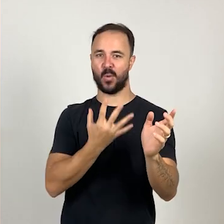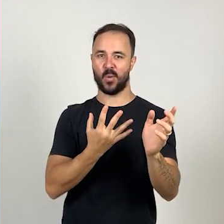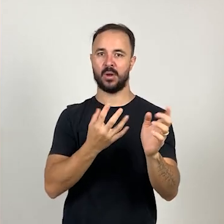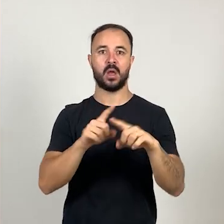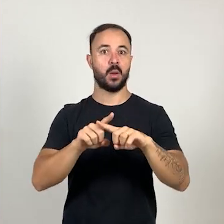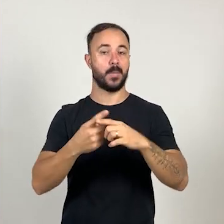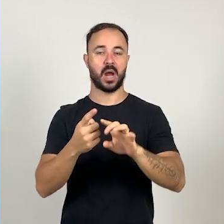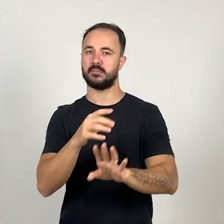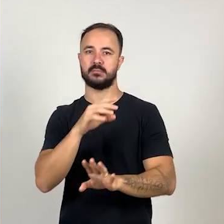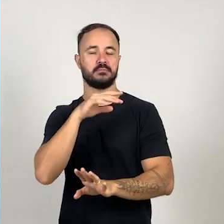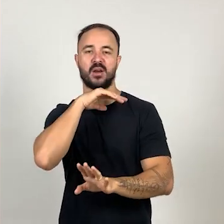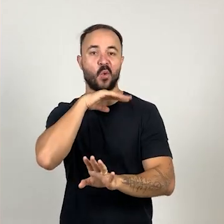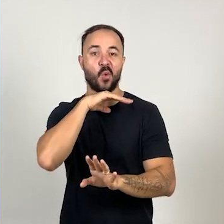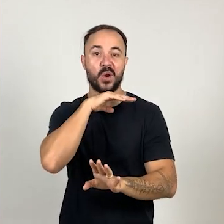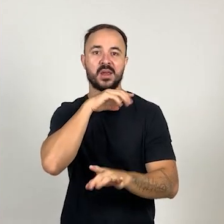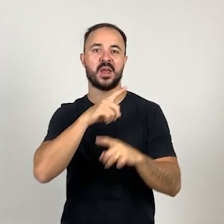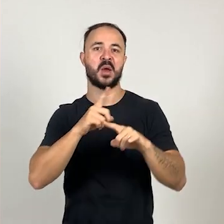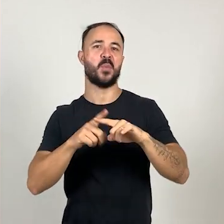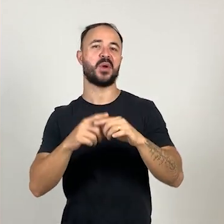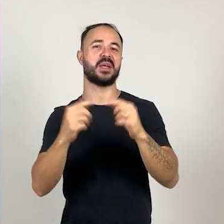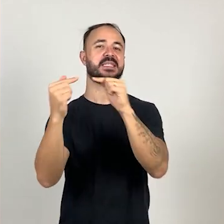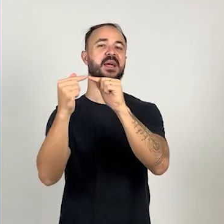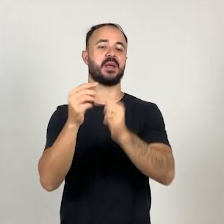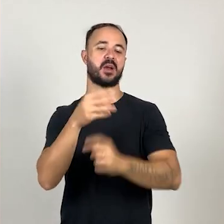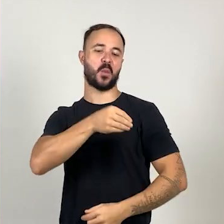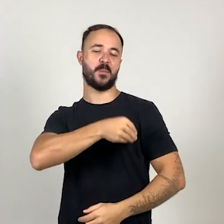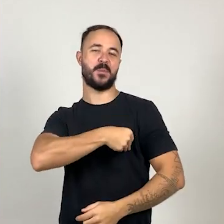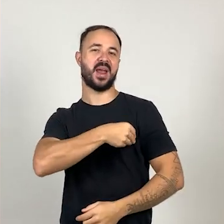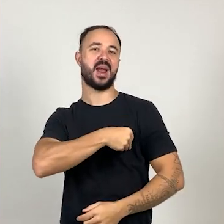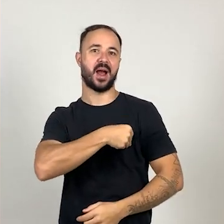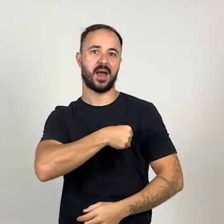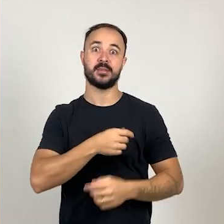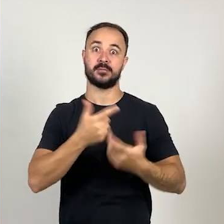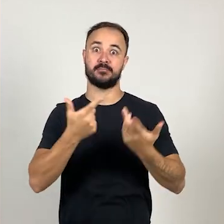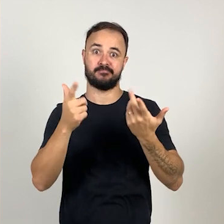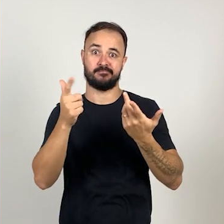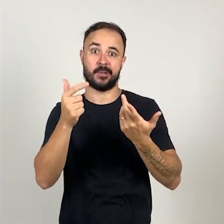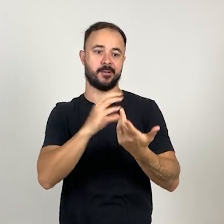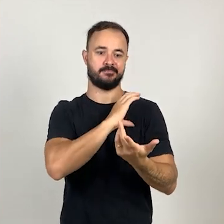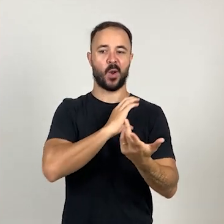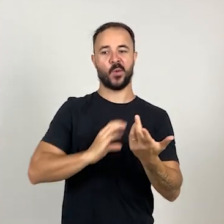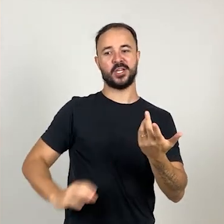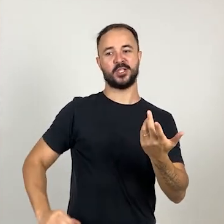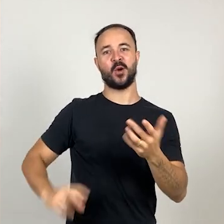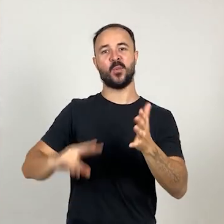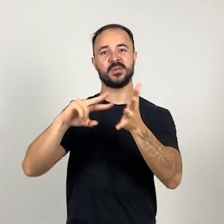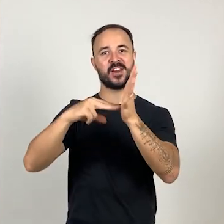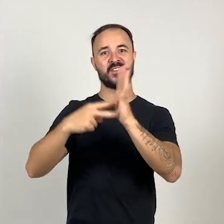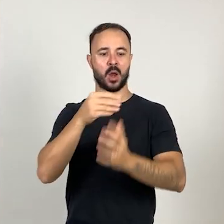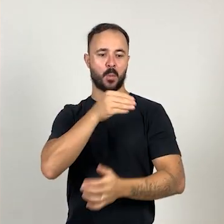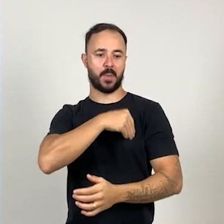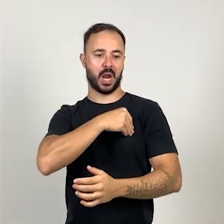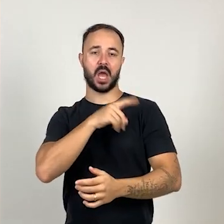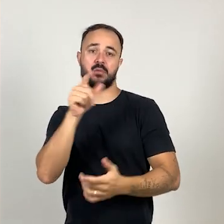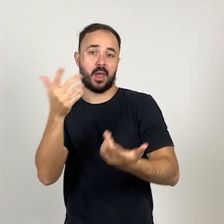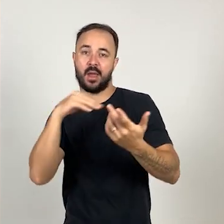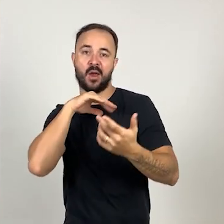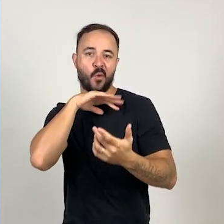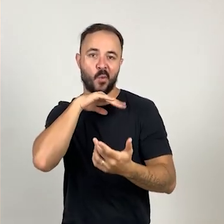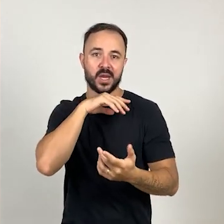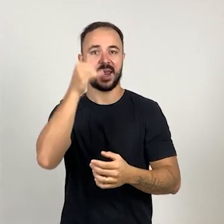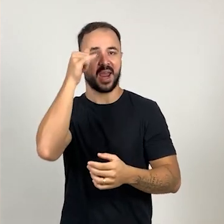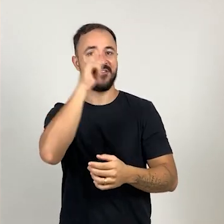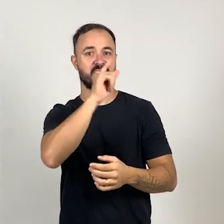negativo, já que faz referência ao pecado, que na cultura majoritariamente cristã do Brasil é considerado algo a